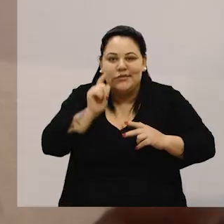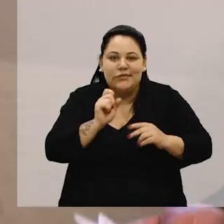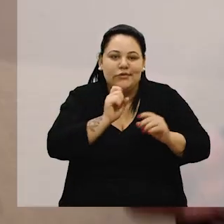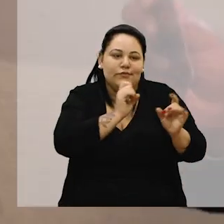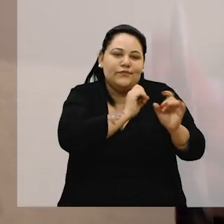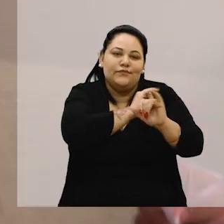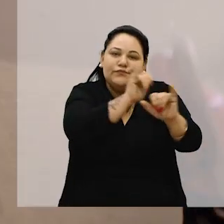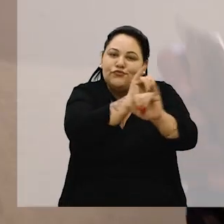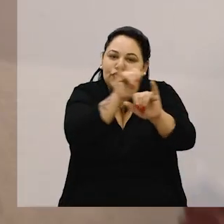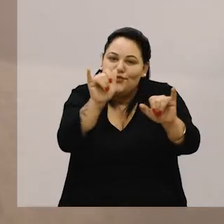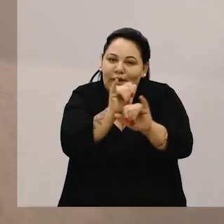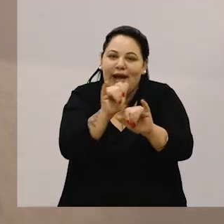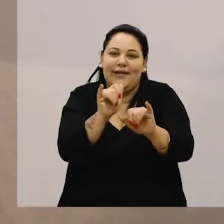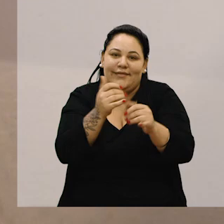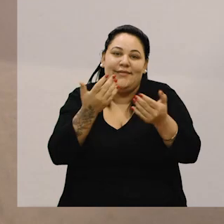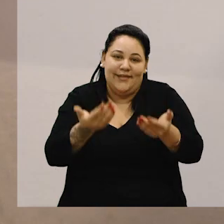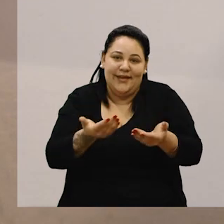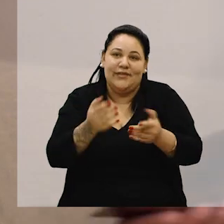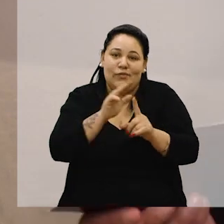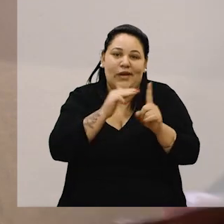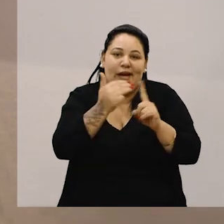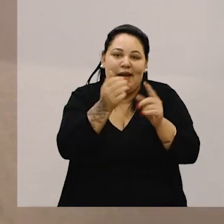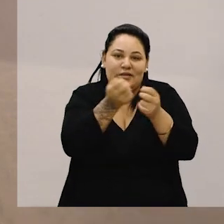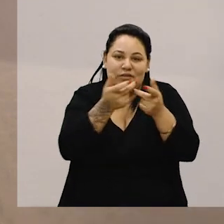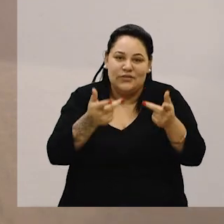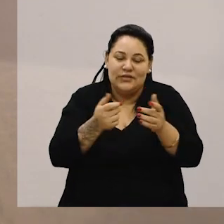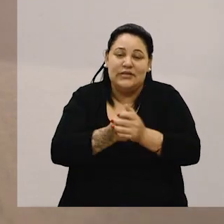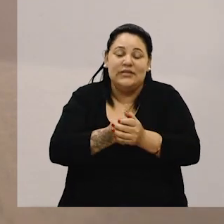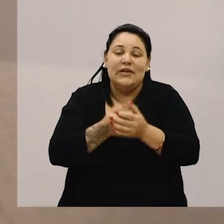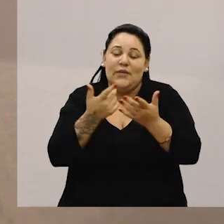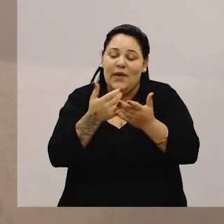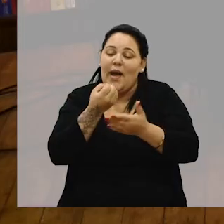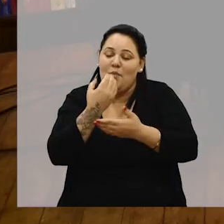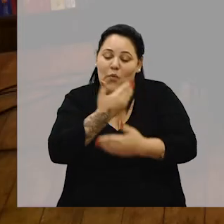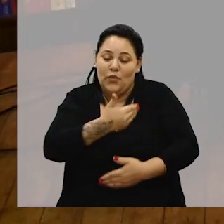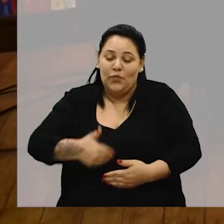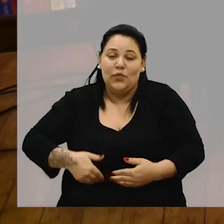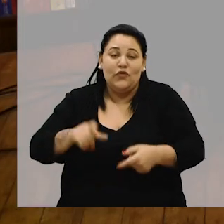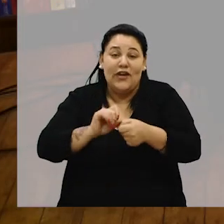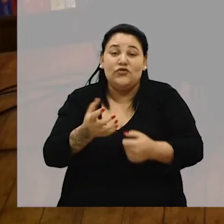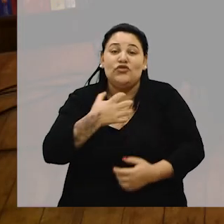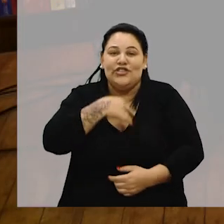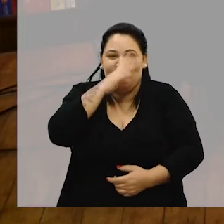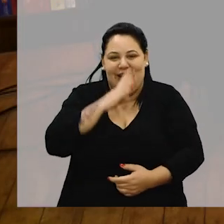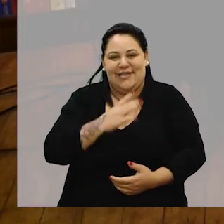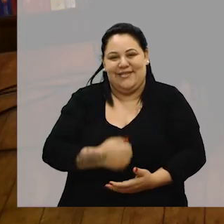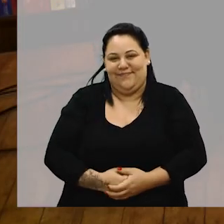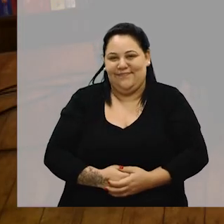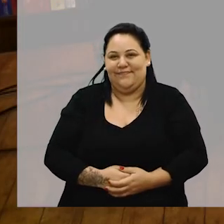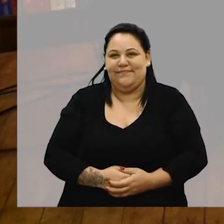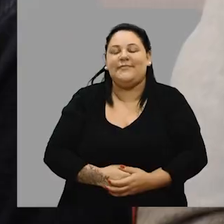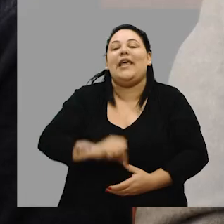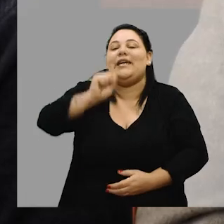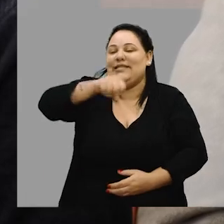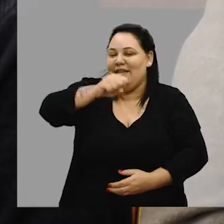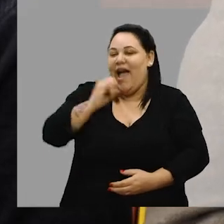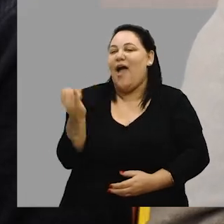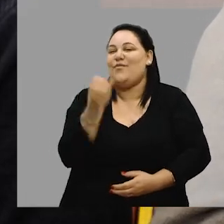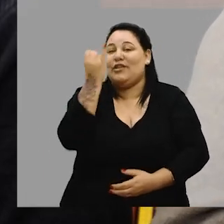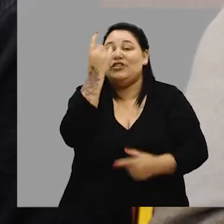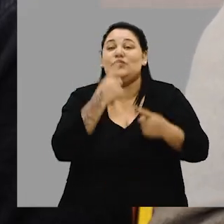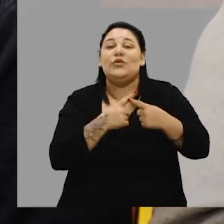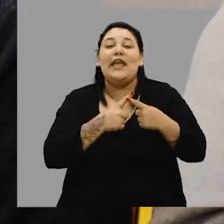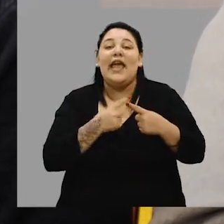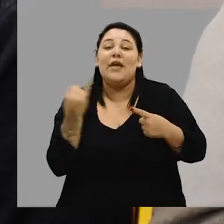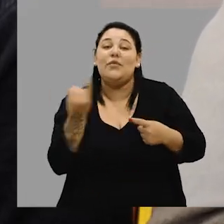sua obra no mercado. O canal público se presta para fazer isso também de uma forma gratuita. Sim, isso é muito importante, né? E importante